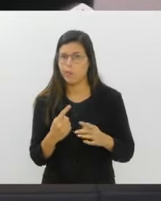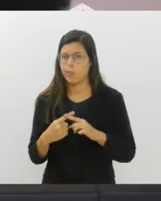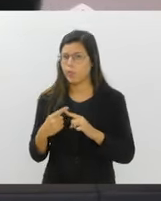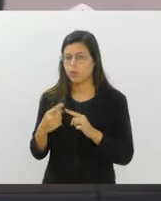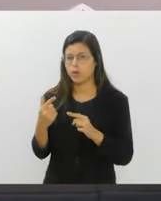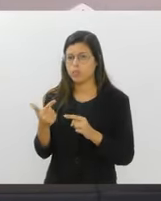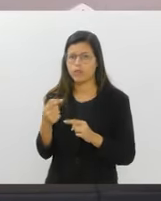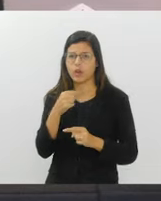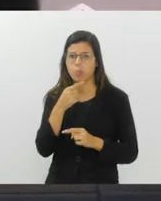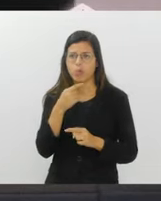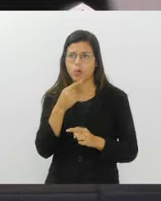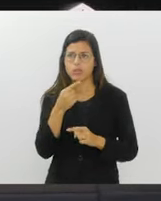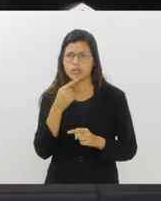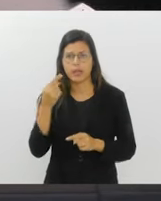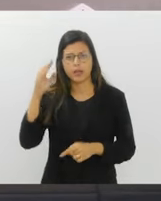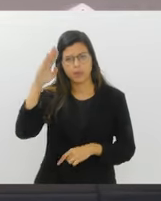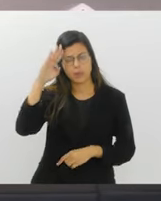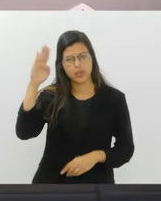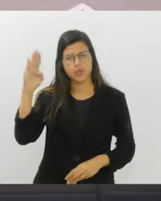aos principais